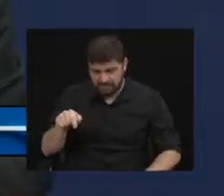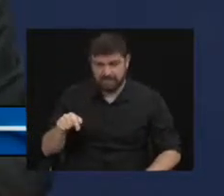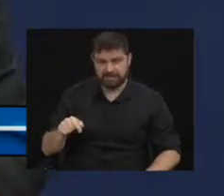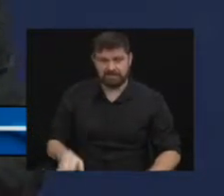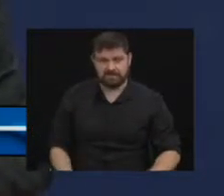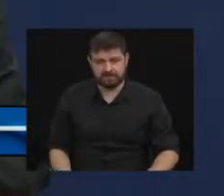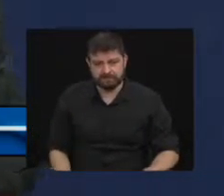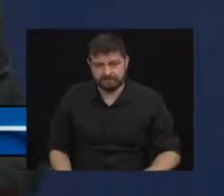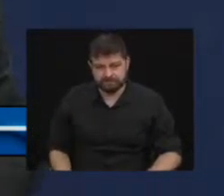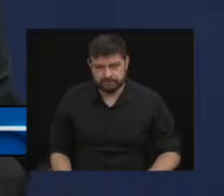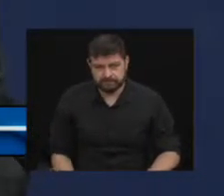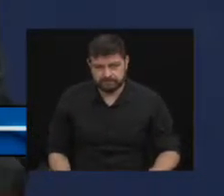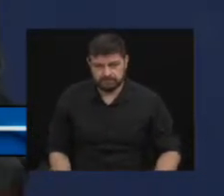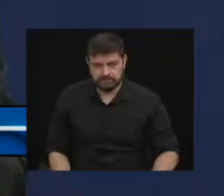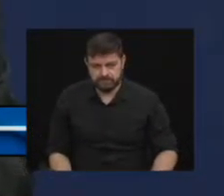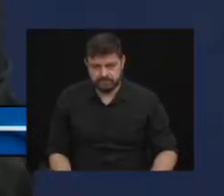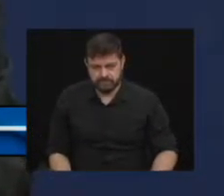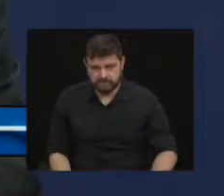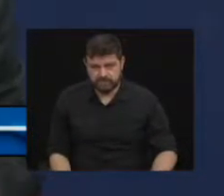as coisas por lá,